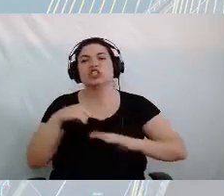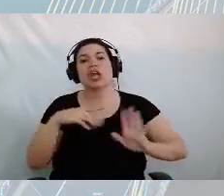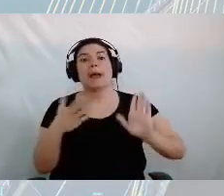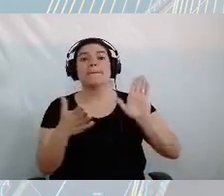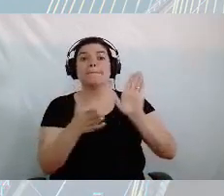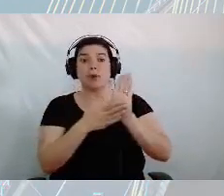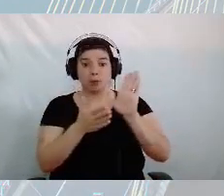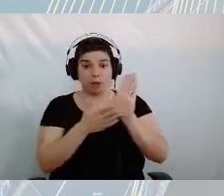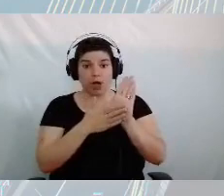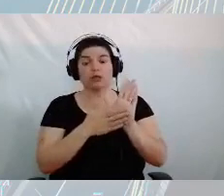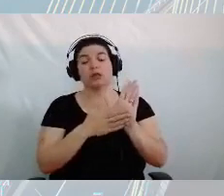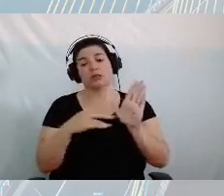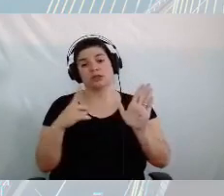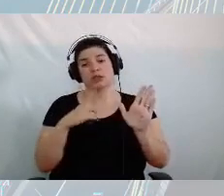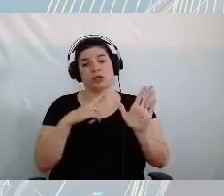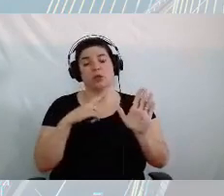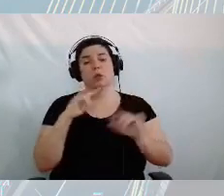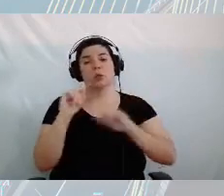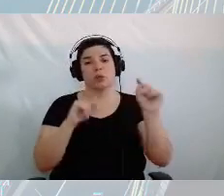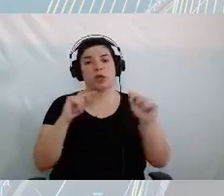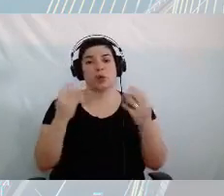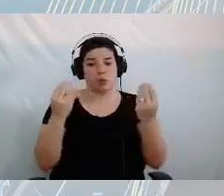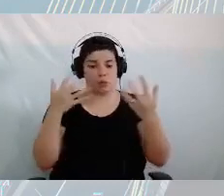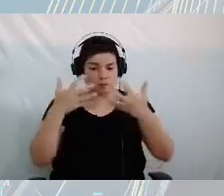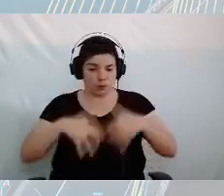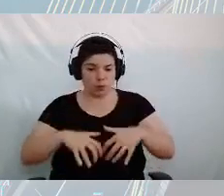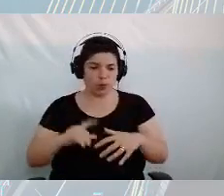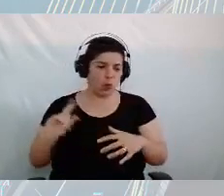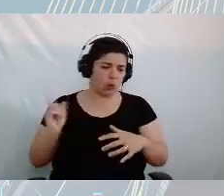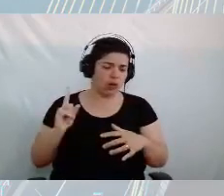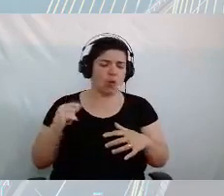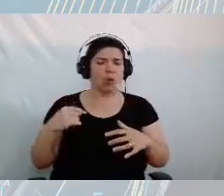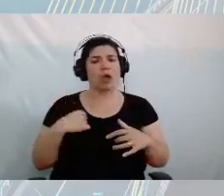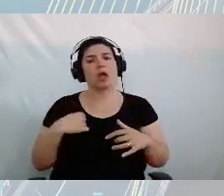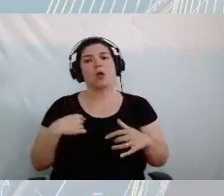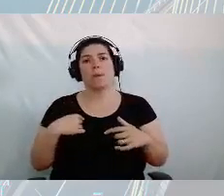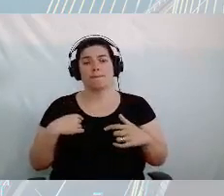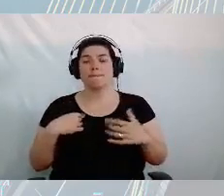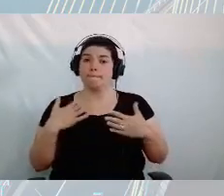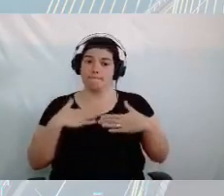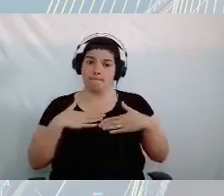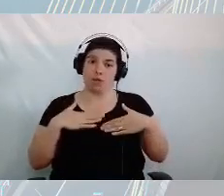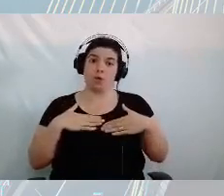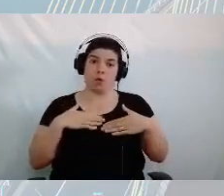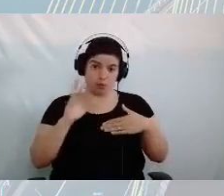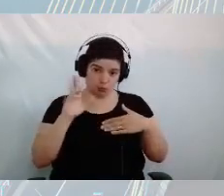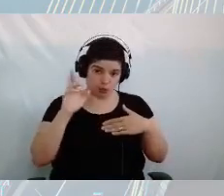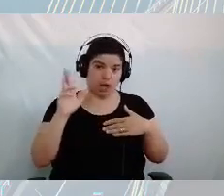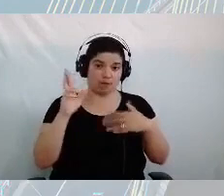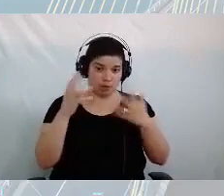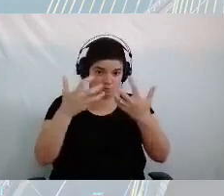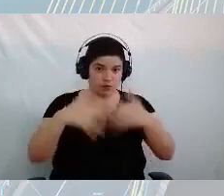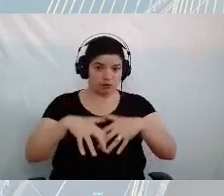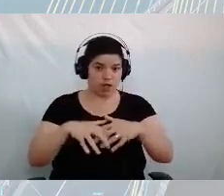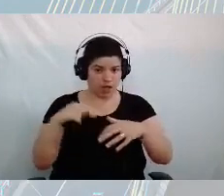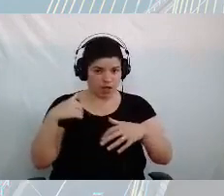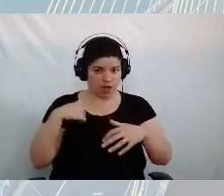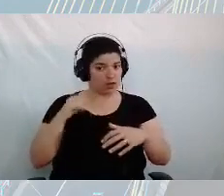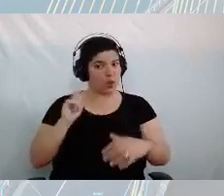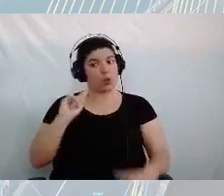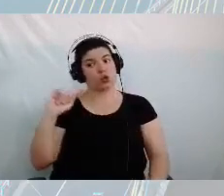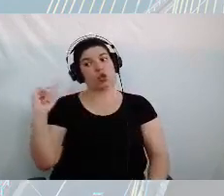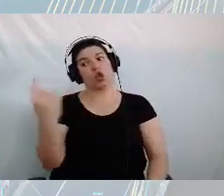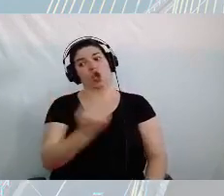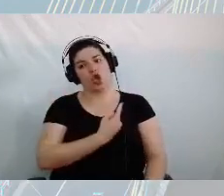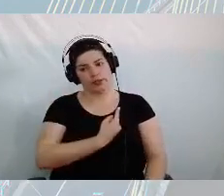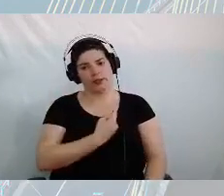Para a insegurança de se iria ou funcionar ou não, eu não conferia a mim a função de fazer funcionar. Eu conferia a nós. O poder